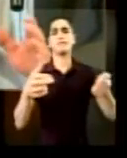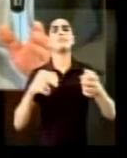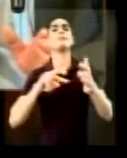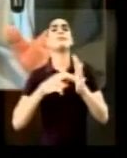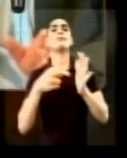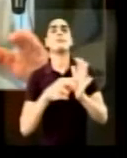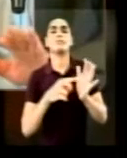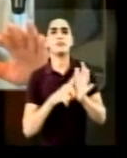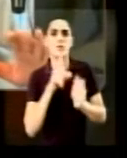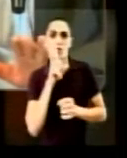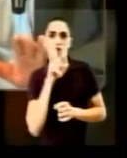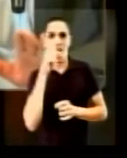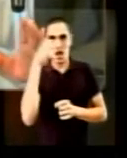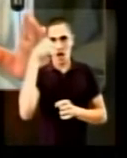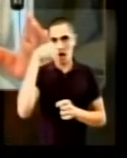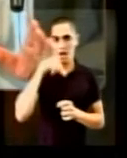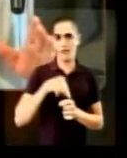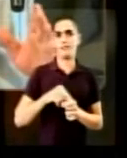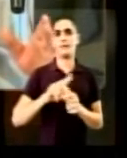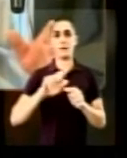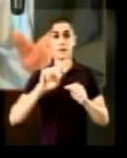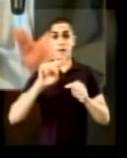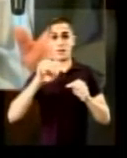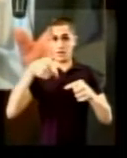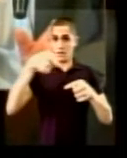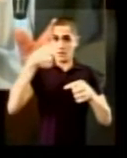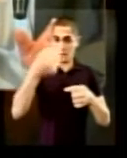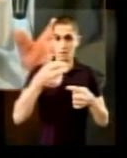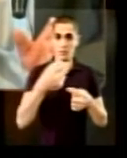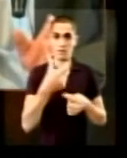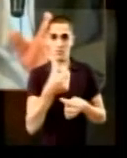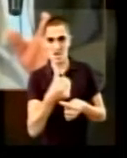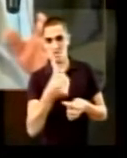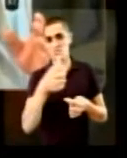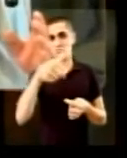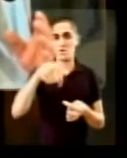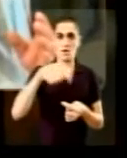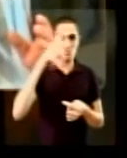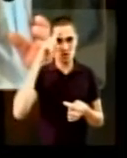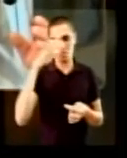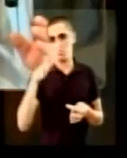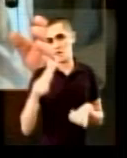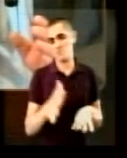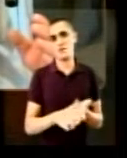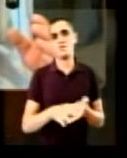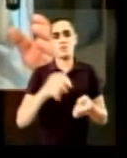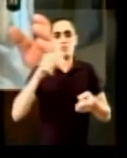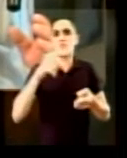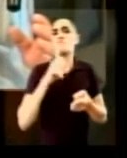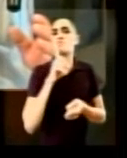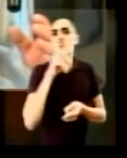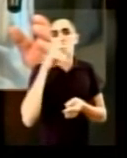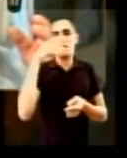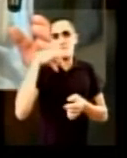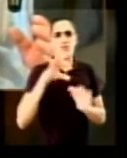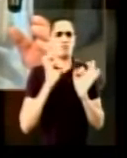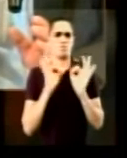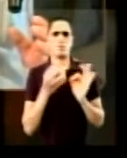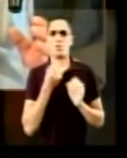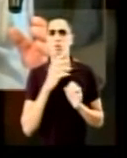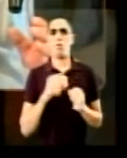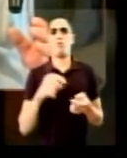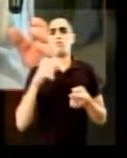depois do 6º, 7º dia, ele não é mais um teste ideal para se fazer o